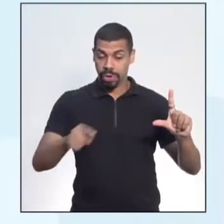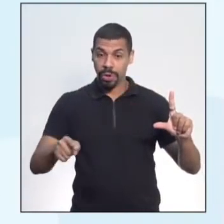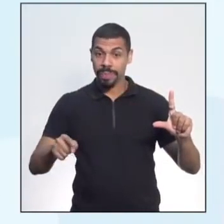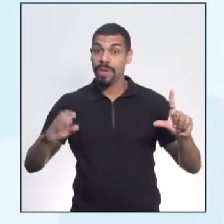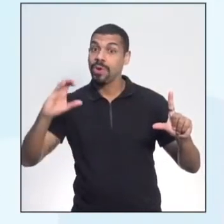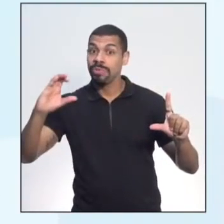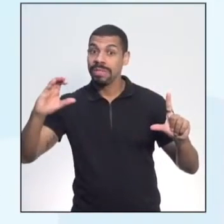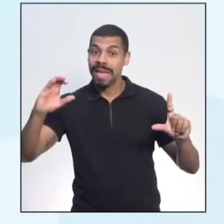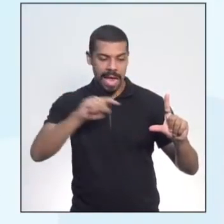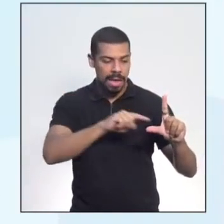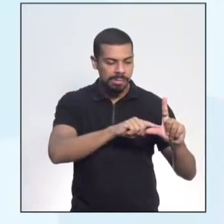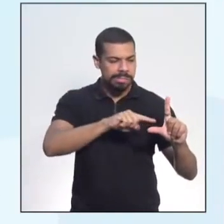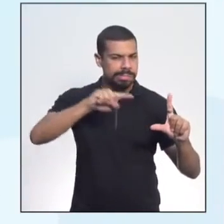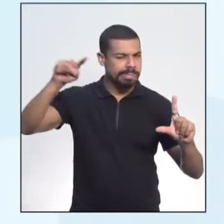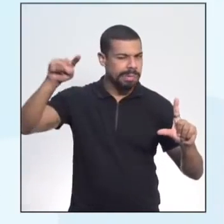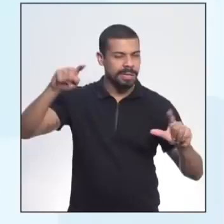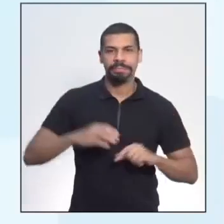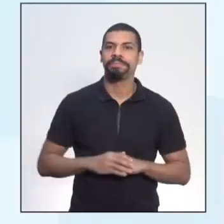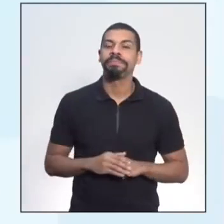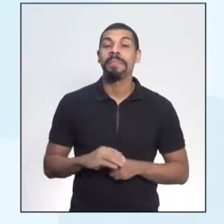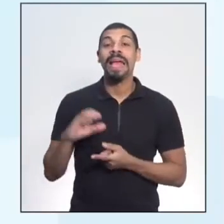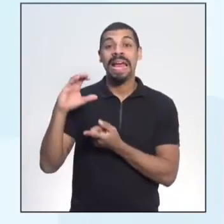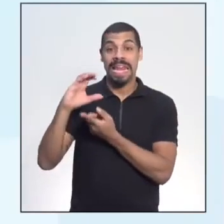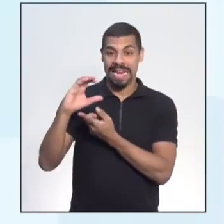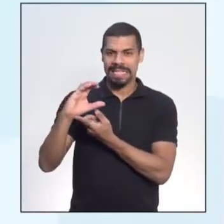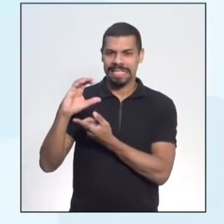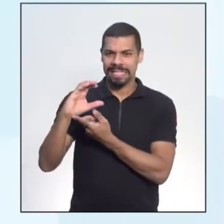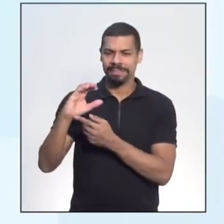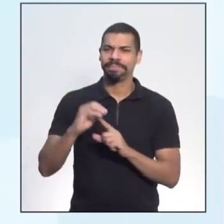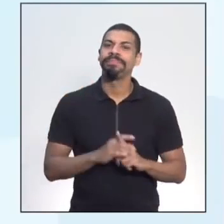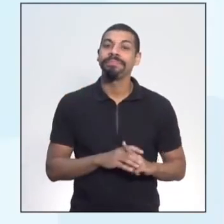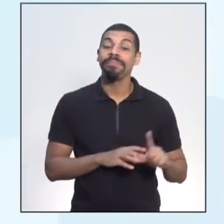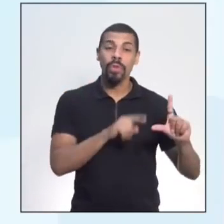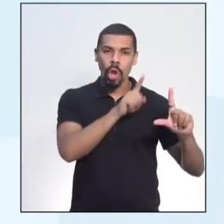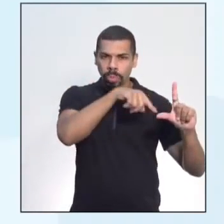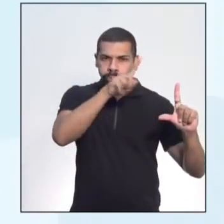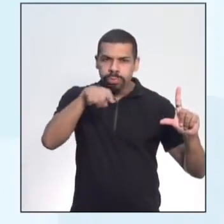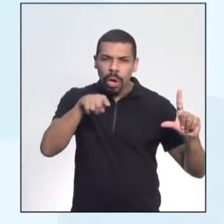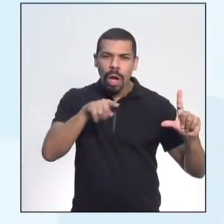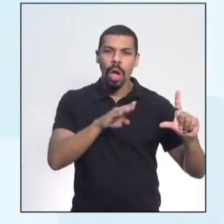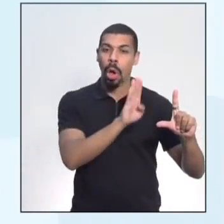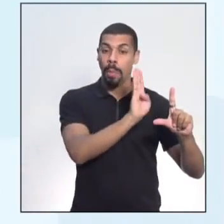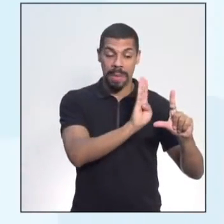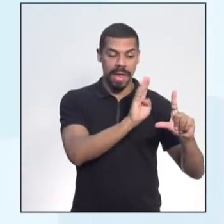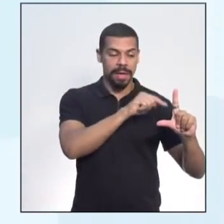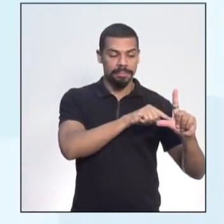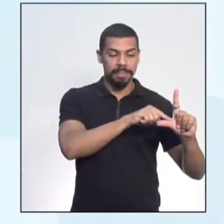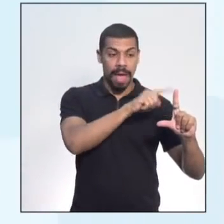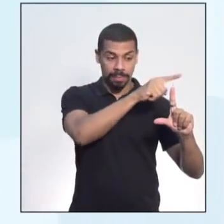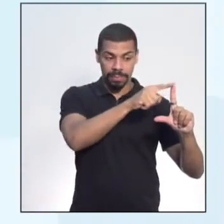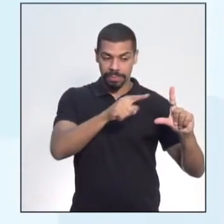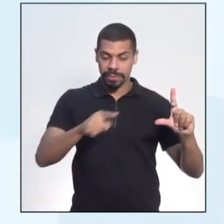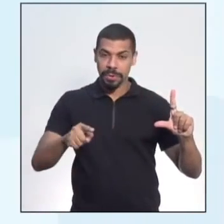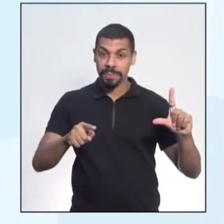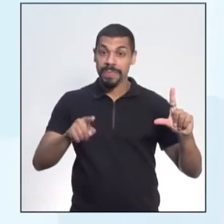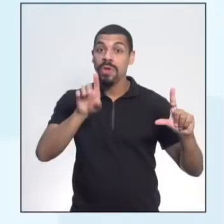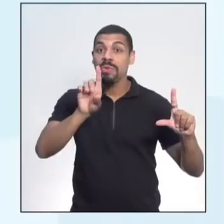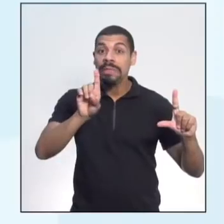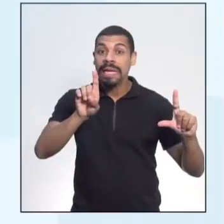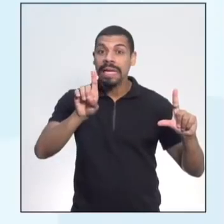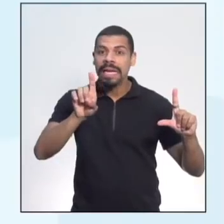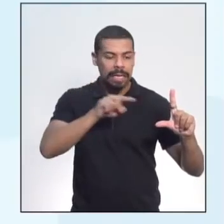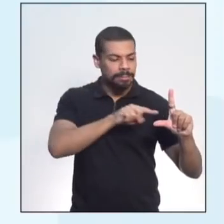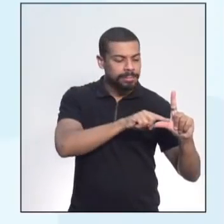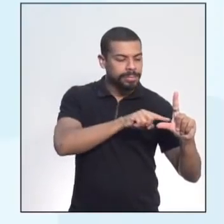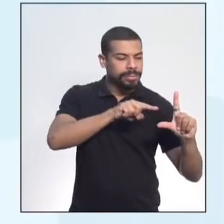o C é o crescente. Na alternativa C, ele fala que o gráfico B é o decrescente e que o gráfico D